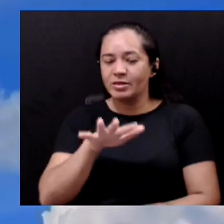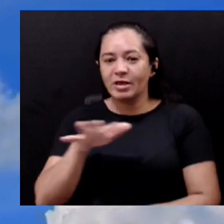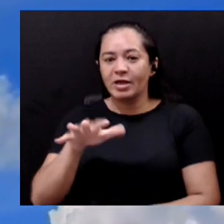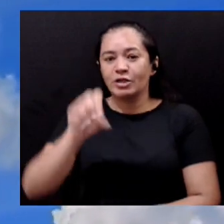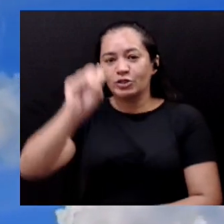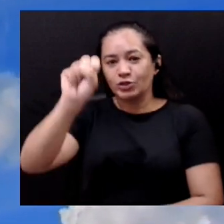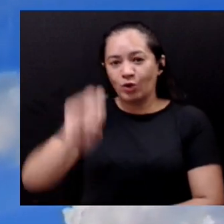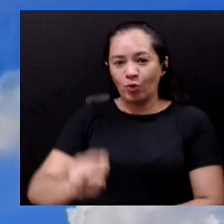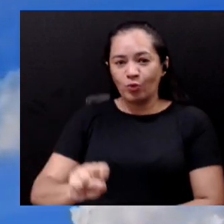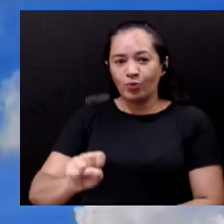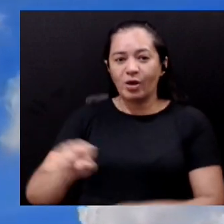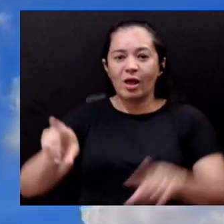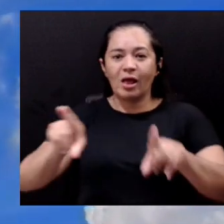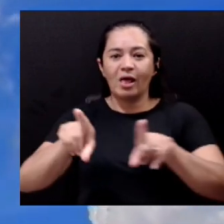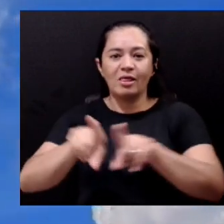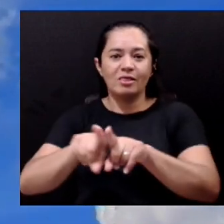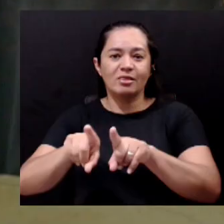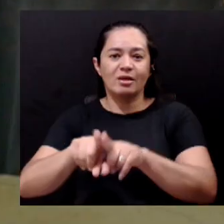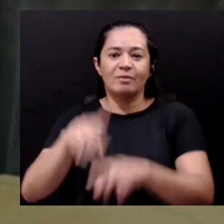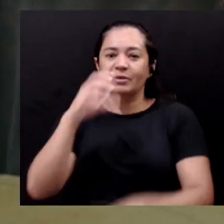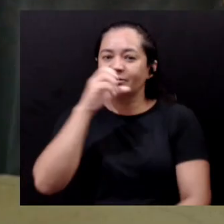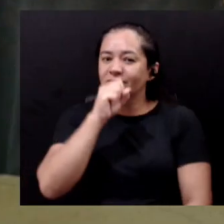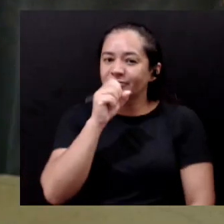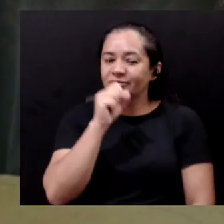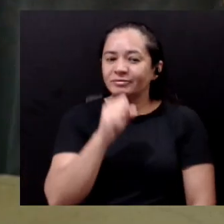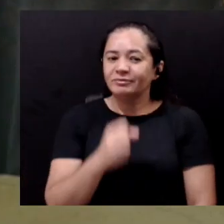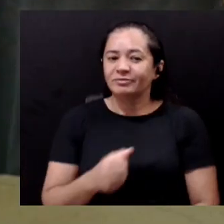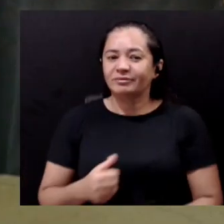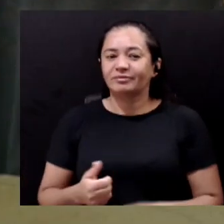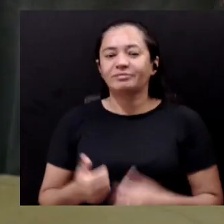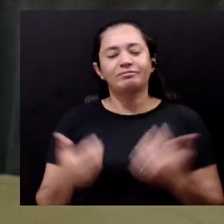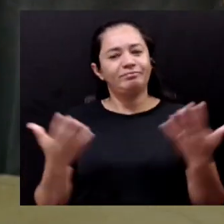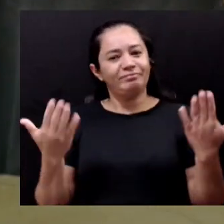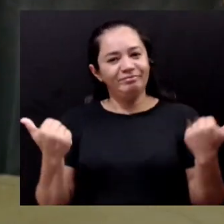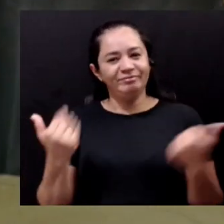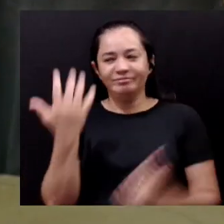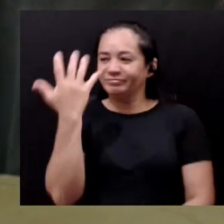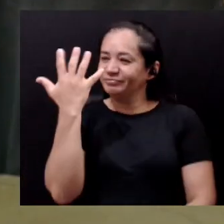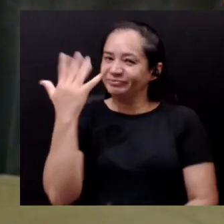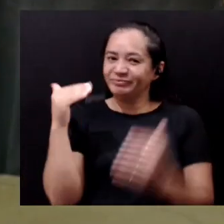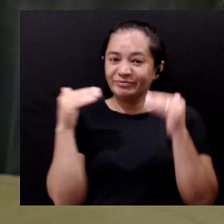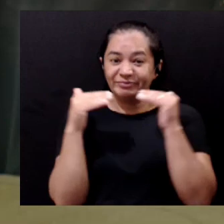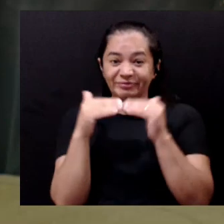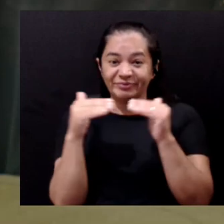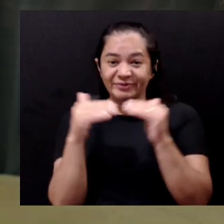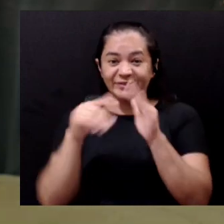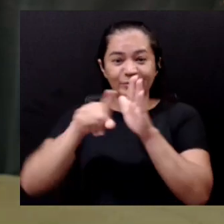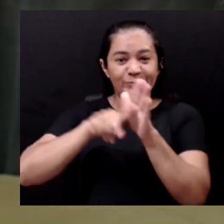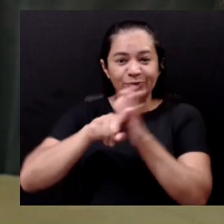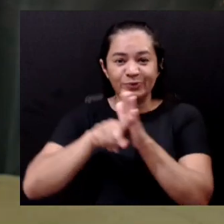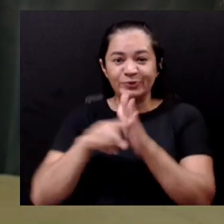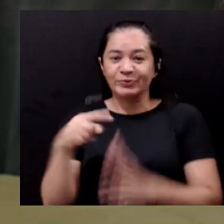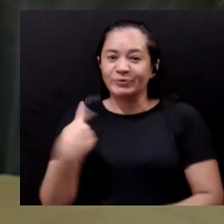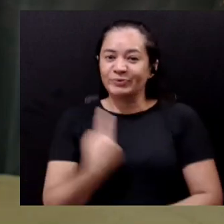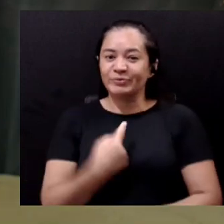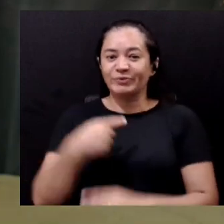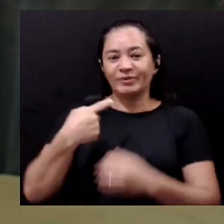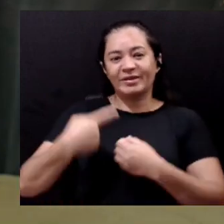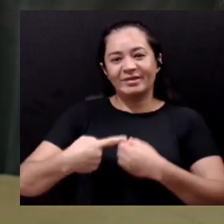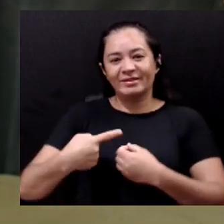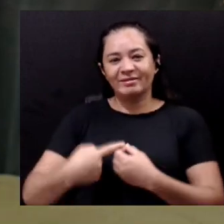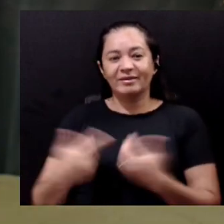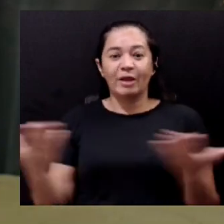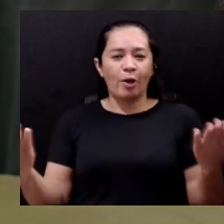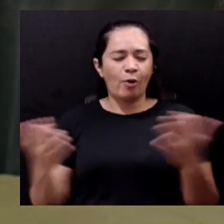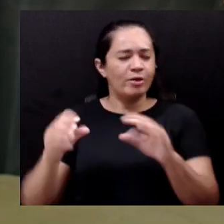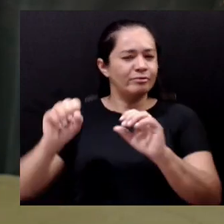próximo sábado. Muito bem, previsão do tempo de acordo com o clima-tempo para a nossa metrópole. E agora sim,